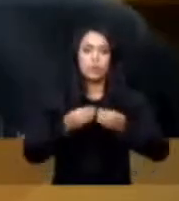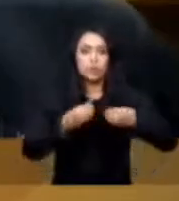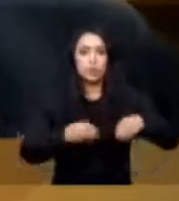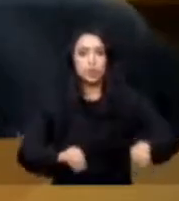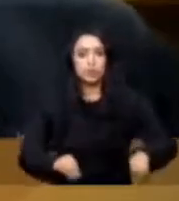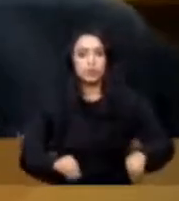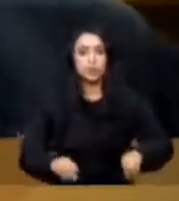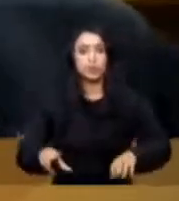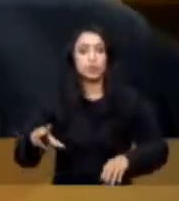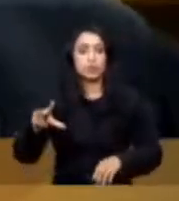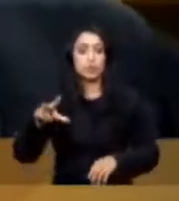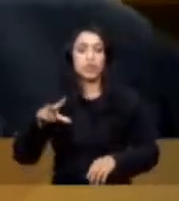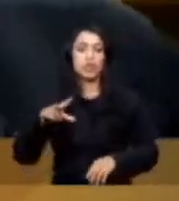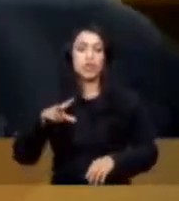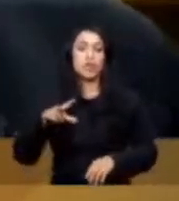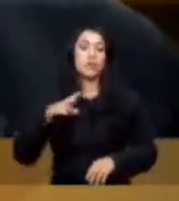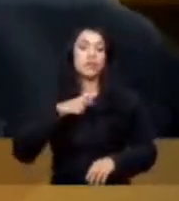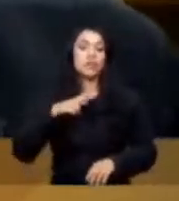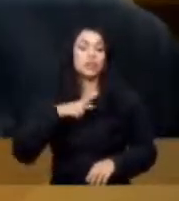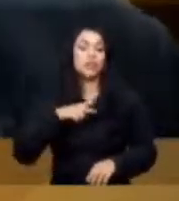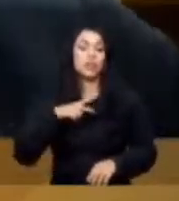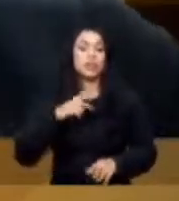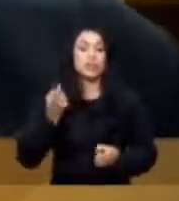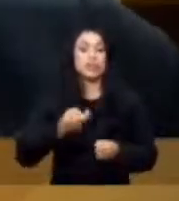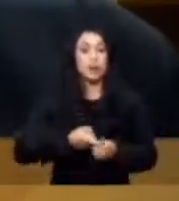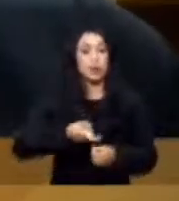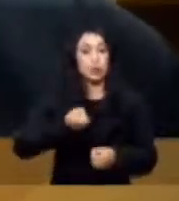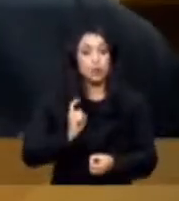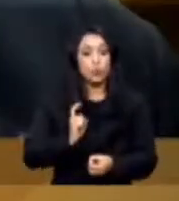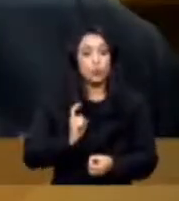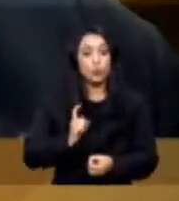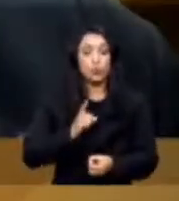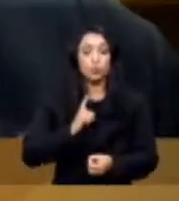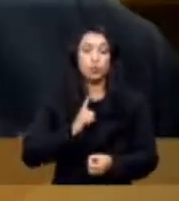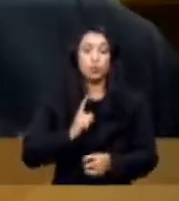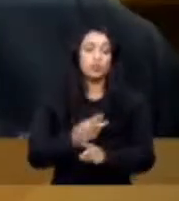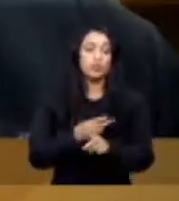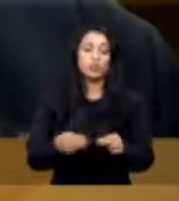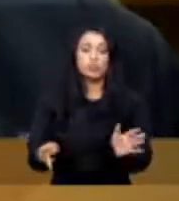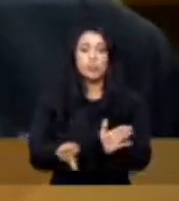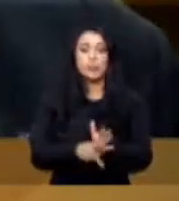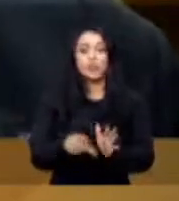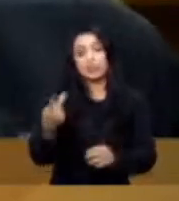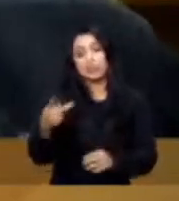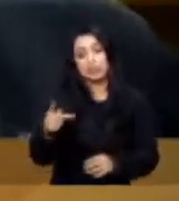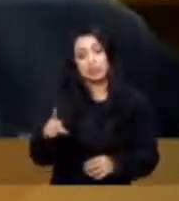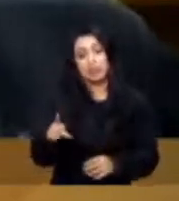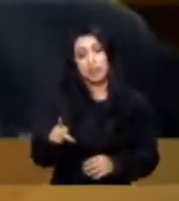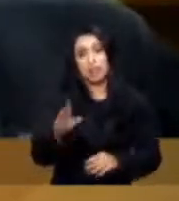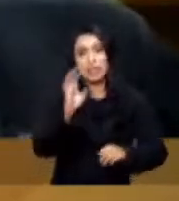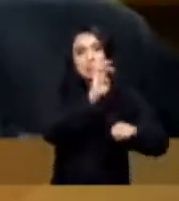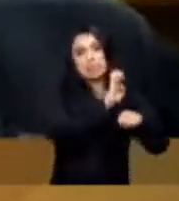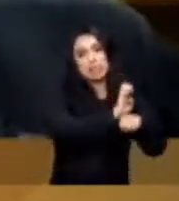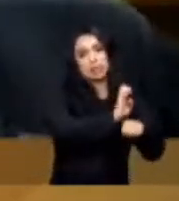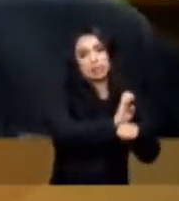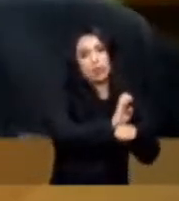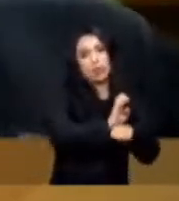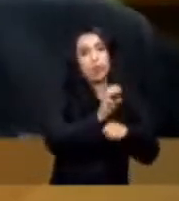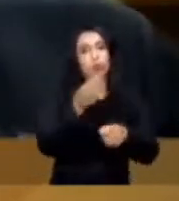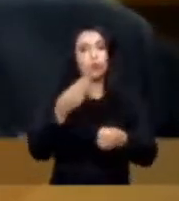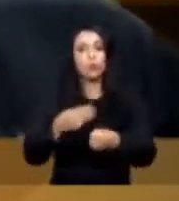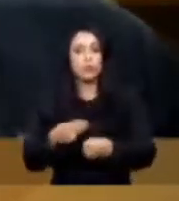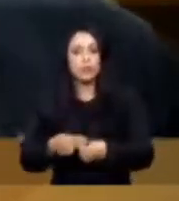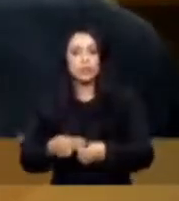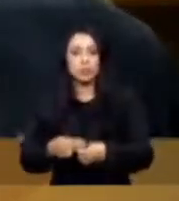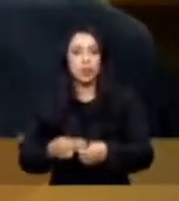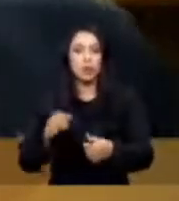lucros, versando sobre um patrimônio que nem seu um patrimônio que é estadual ou municipal,